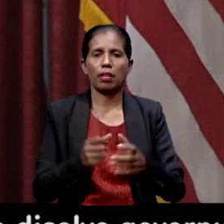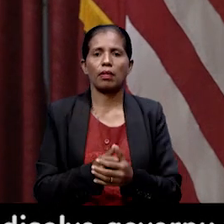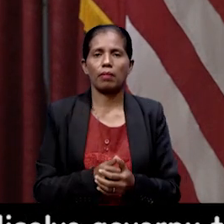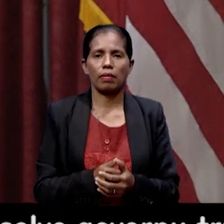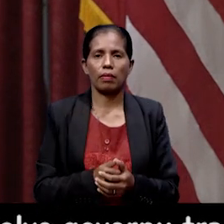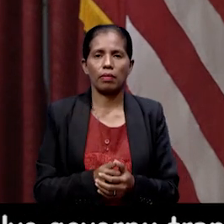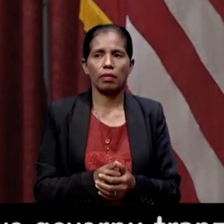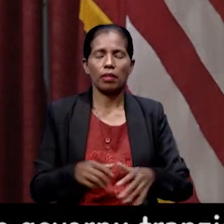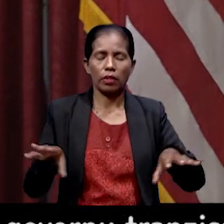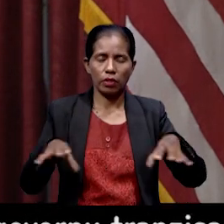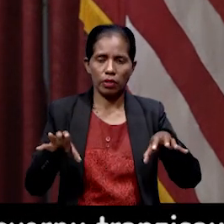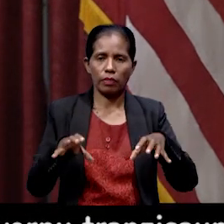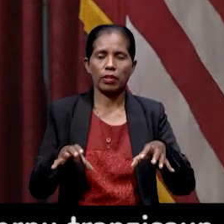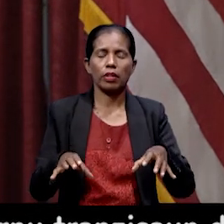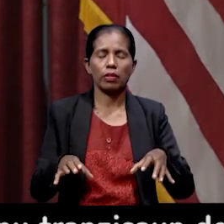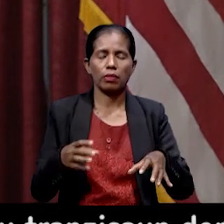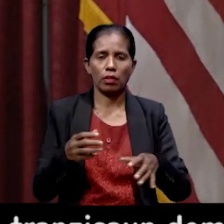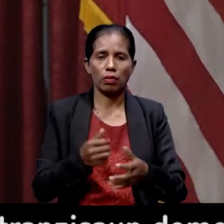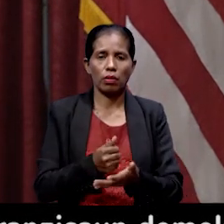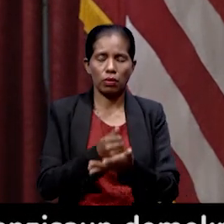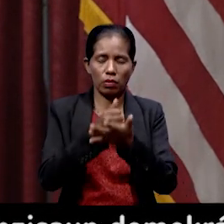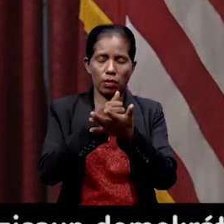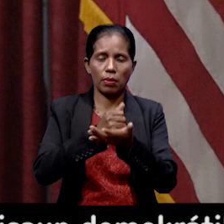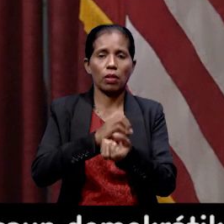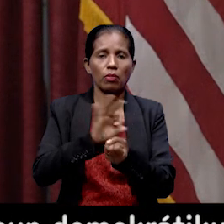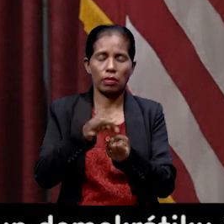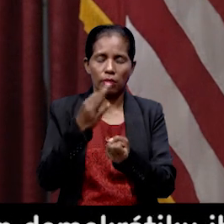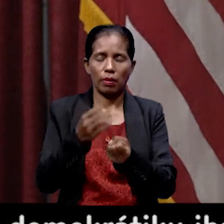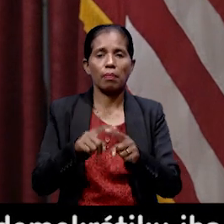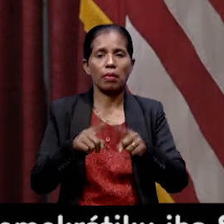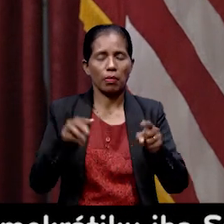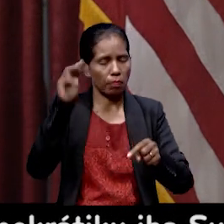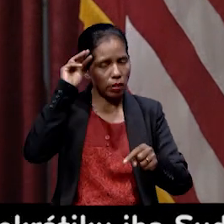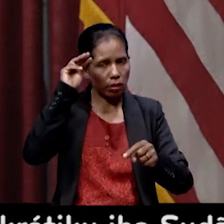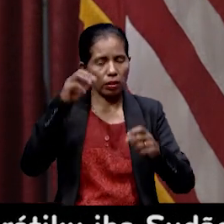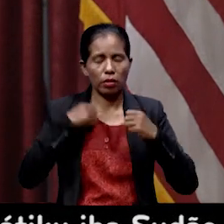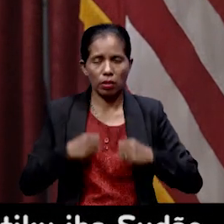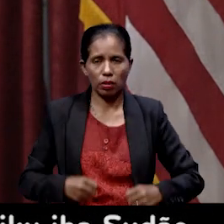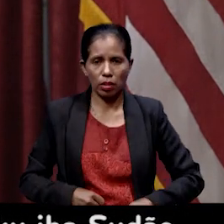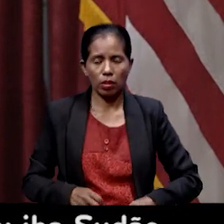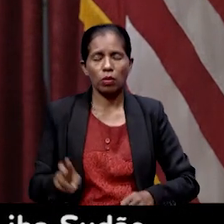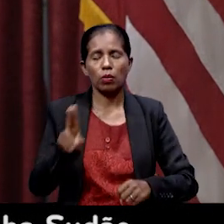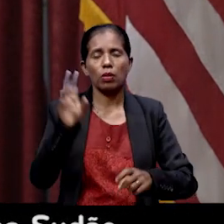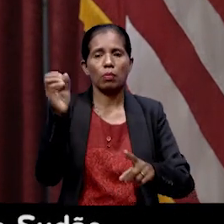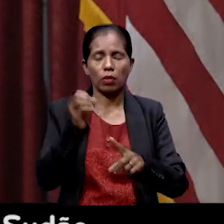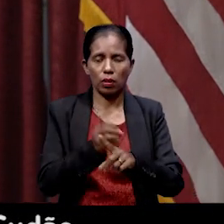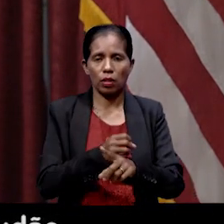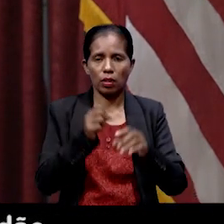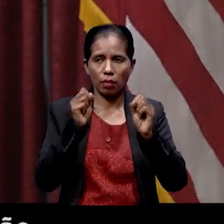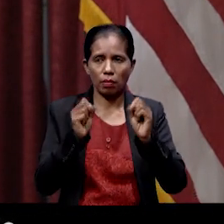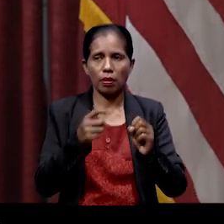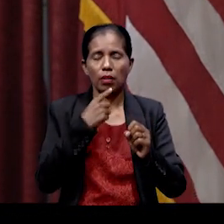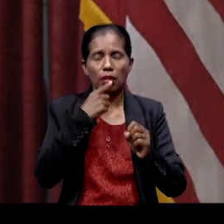sustentabilidade para serviços COVID-19. Mas bem, o Ministério de Saúde aproveita a oportunidade também de garantia